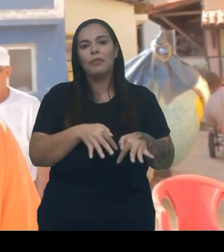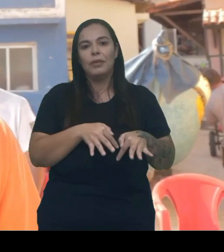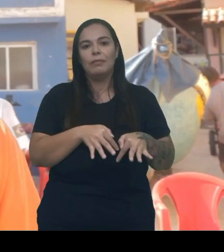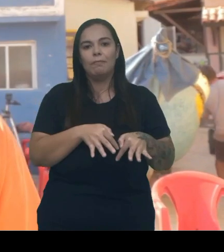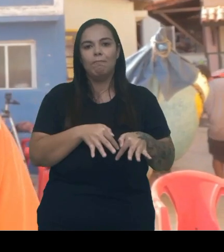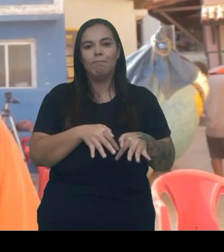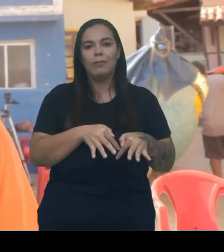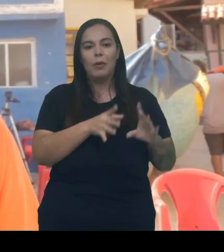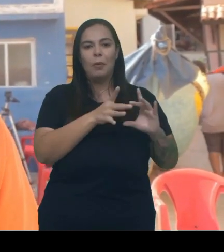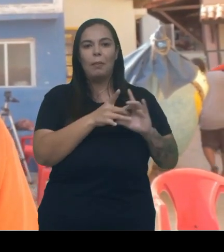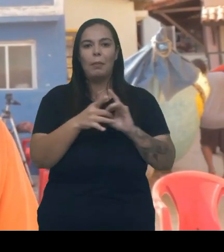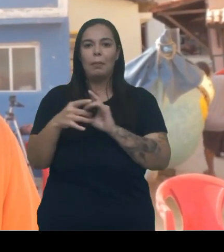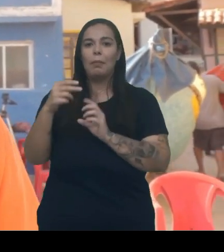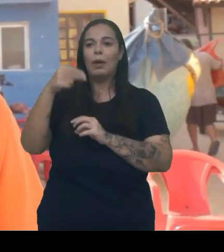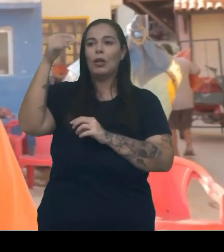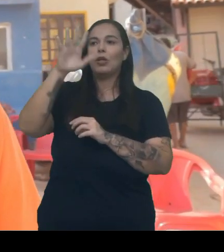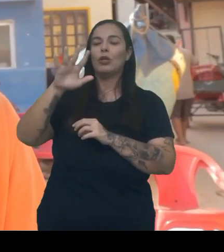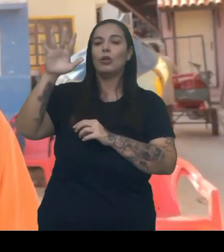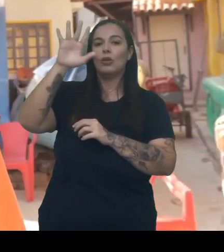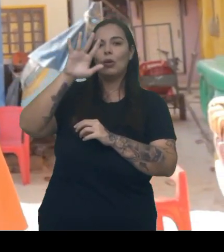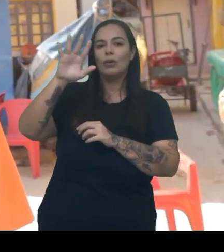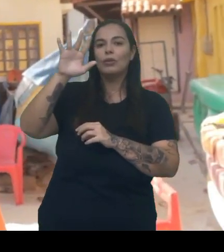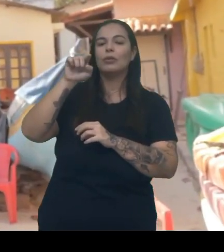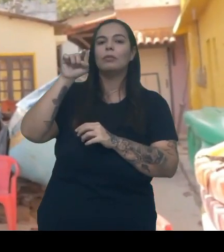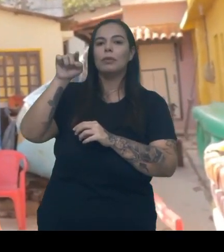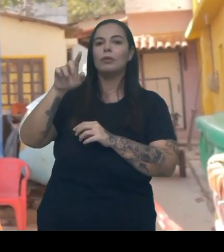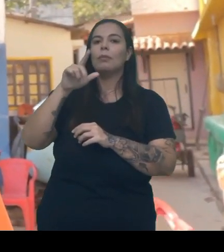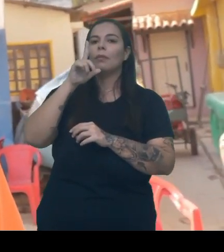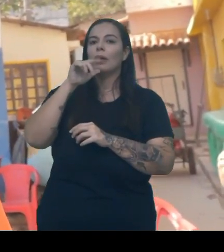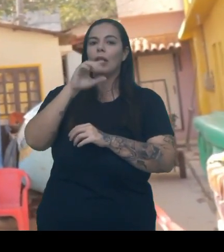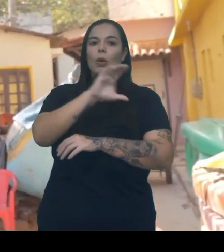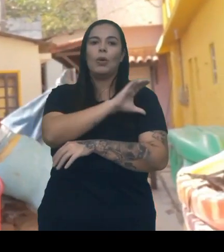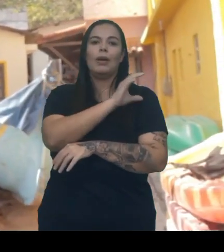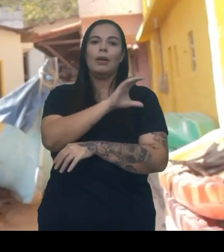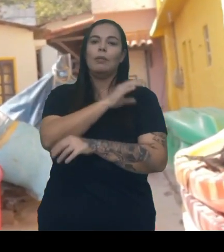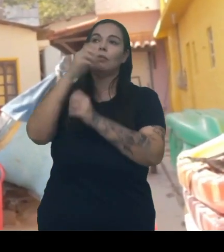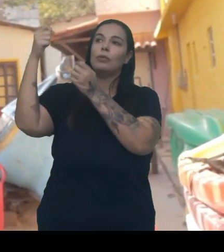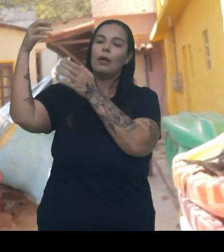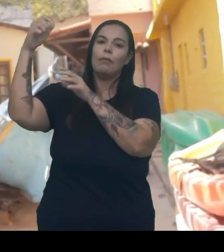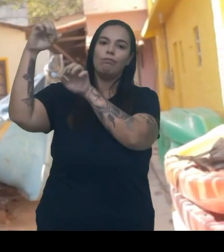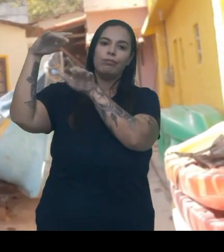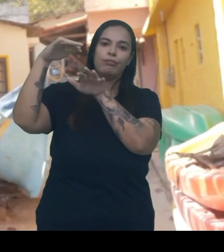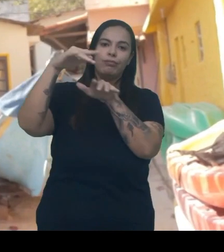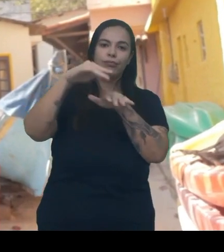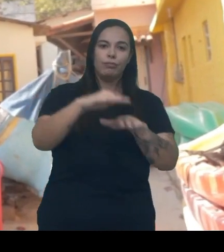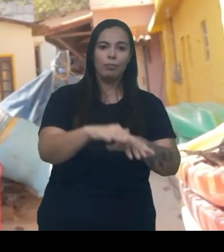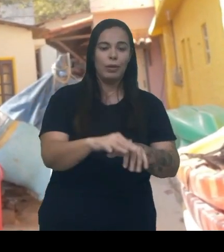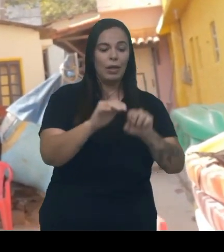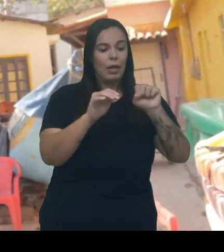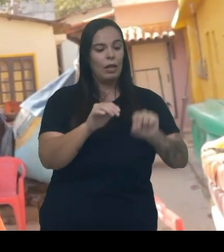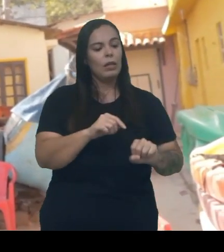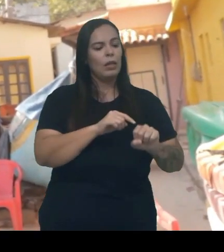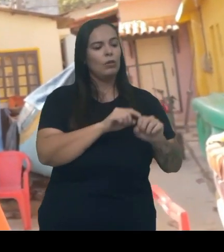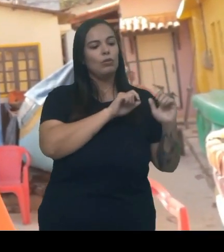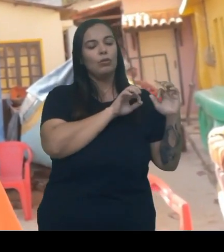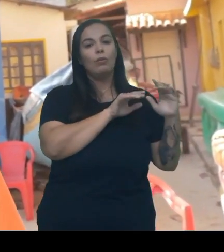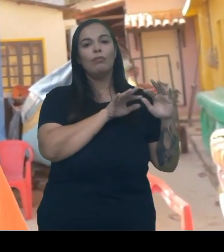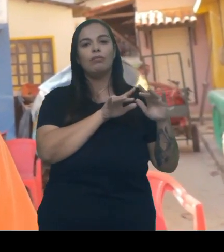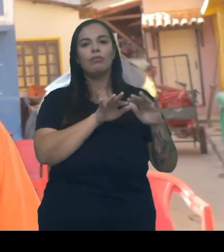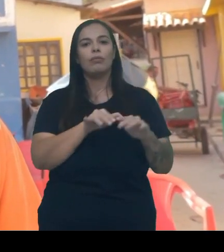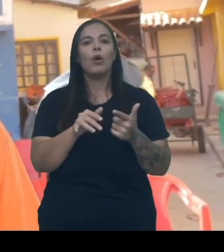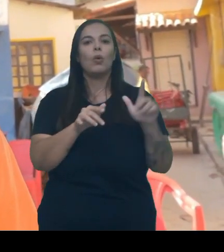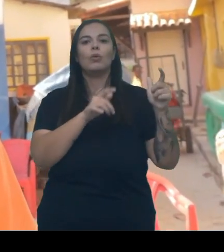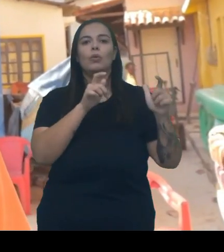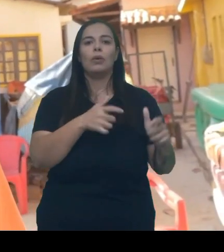bem menos. Eu acho que a do norte devia vir da Bahia, da Lagoa de Campos, né? Deve ser. eu Deve não ser. E a penso- do sul veio lá Eu não tenho